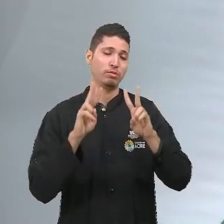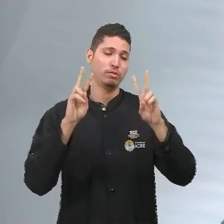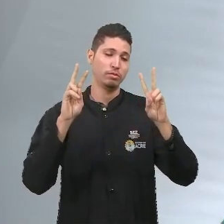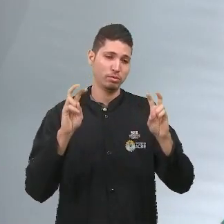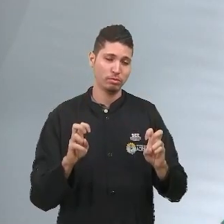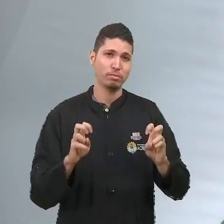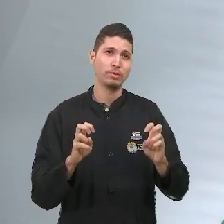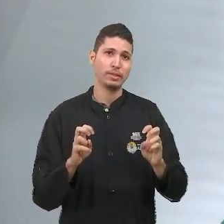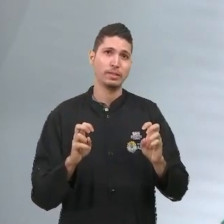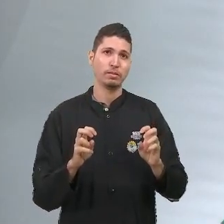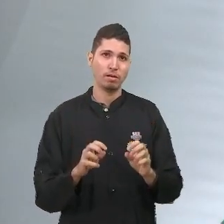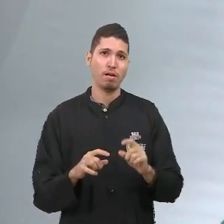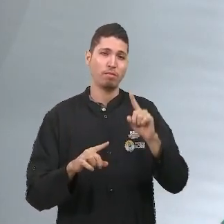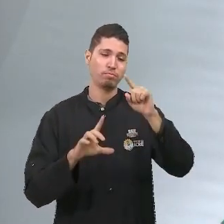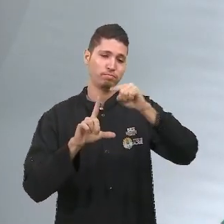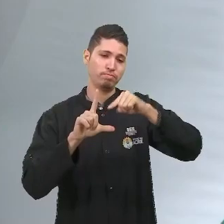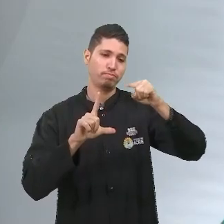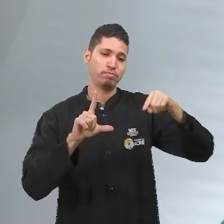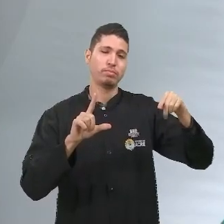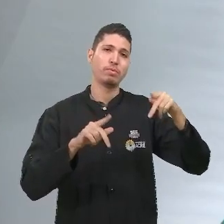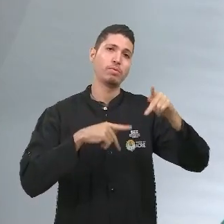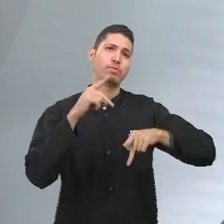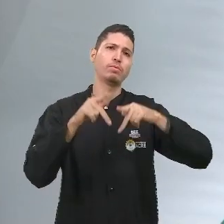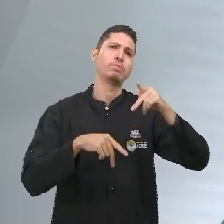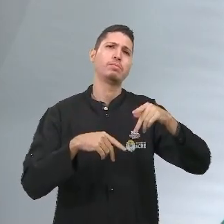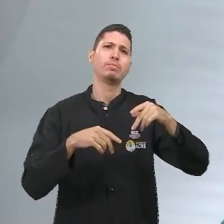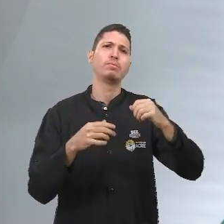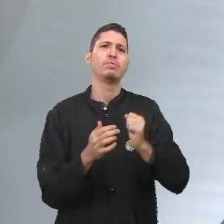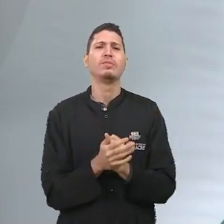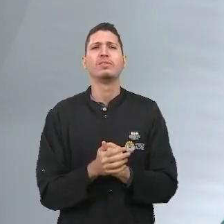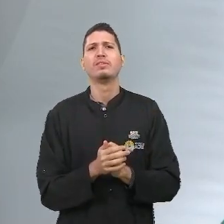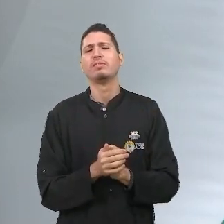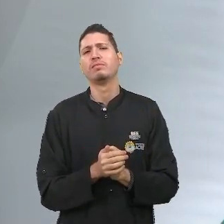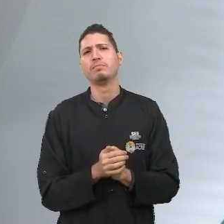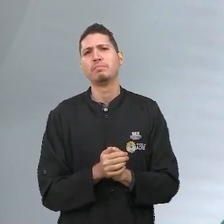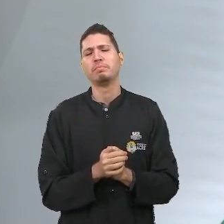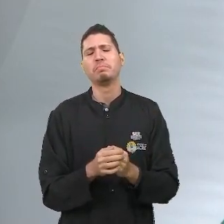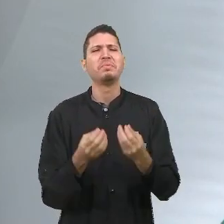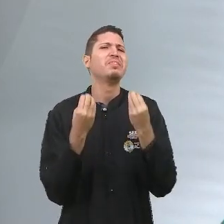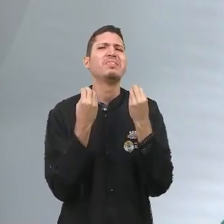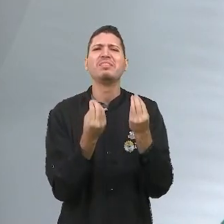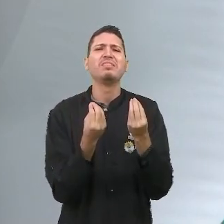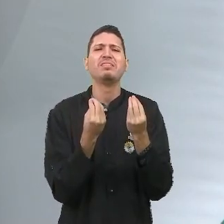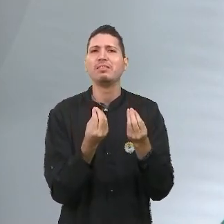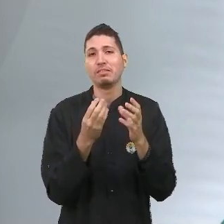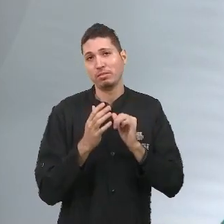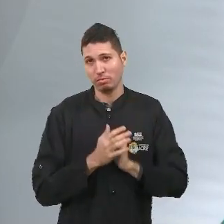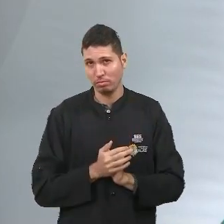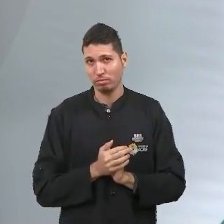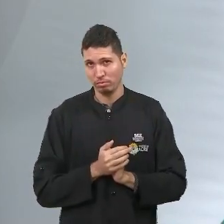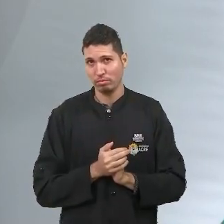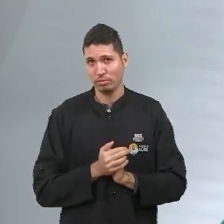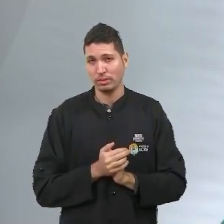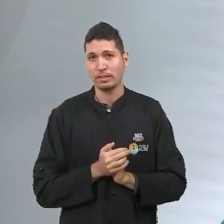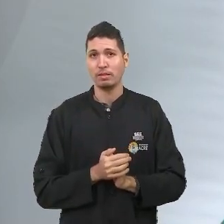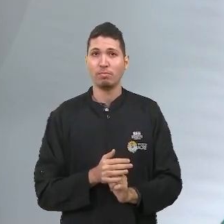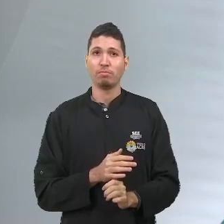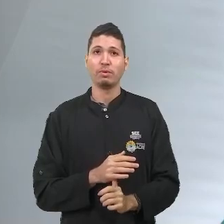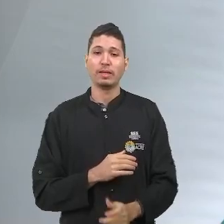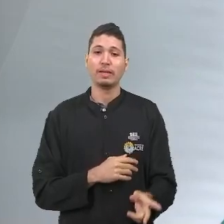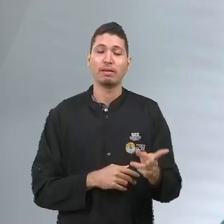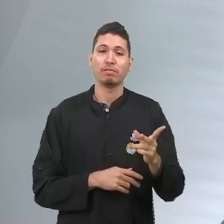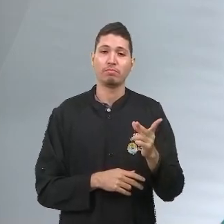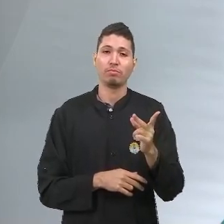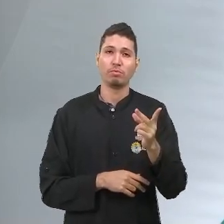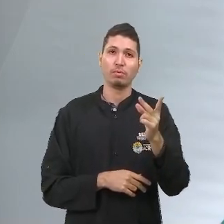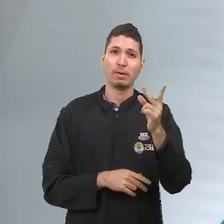demografia, para que serve a demografia? Já falando aqui sobre o texto da questão. Para ver atitudes políticas voltadas